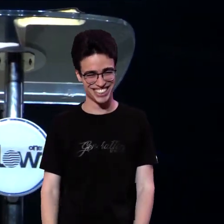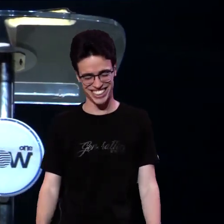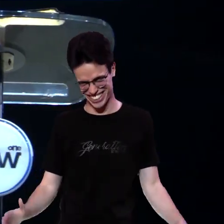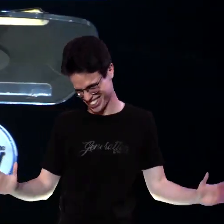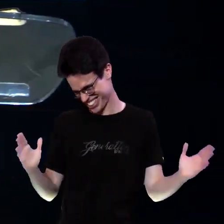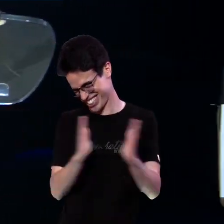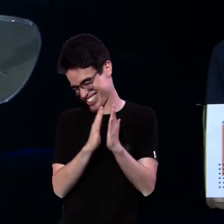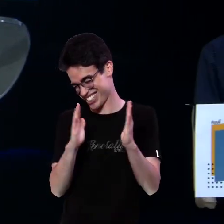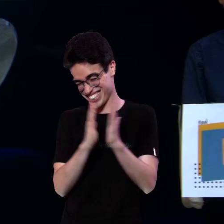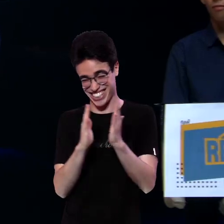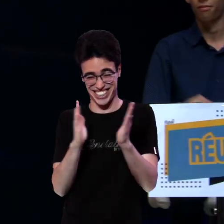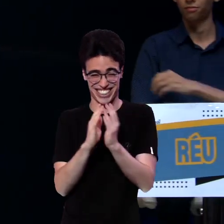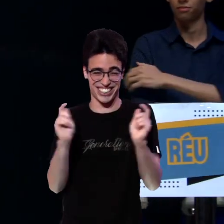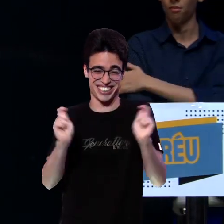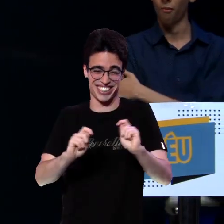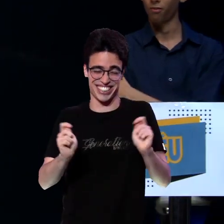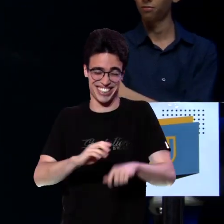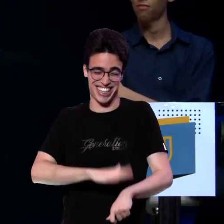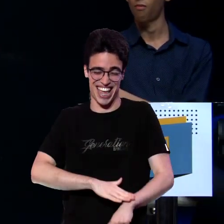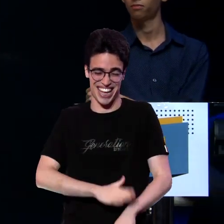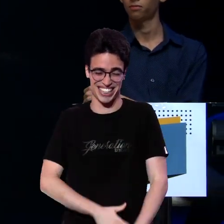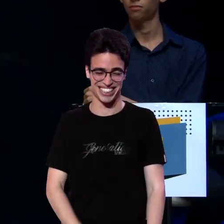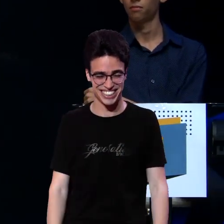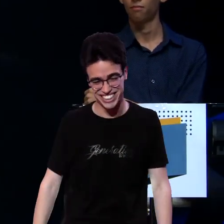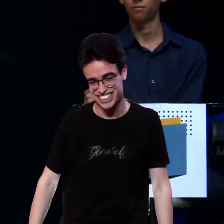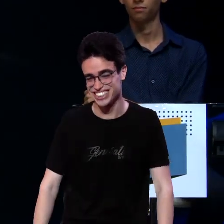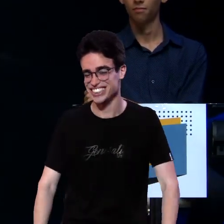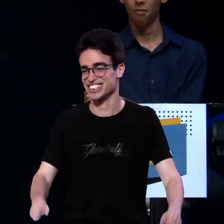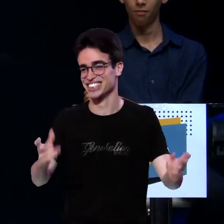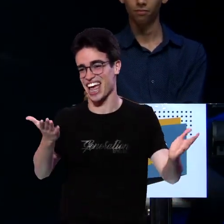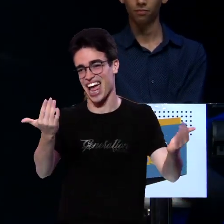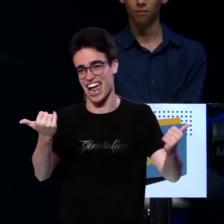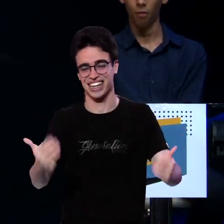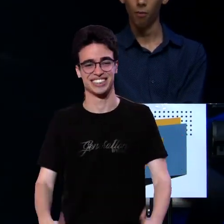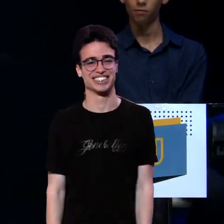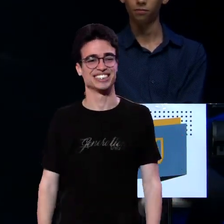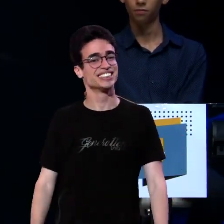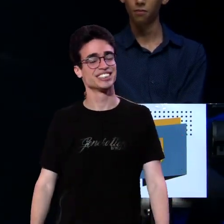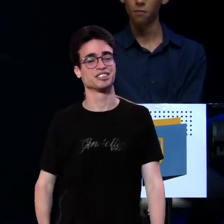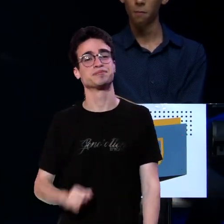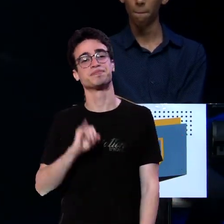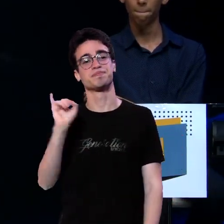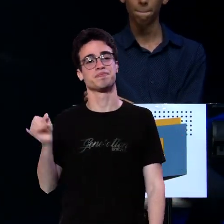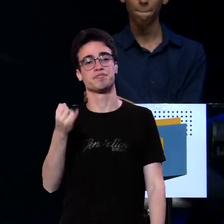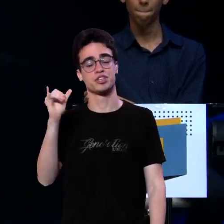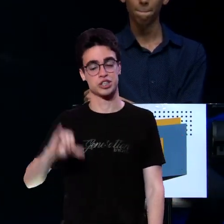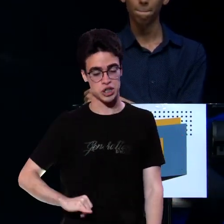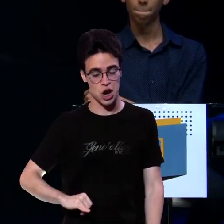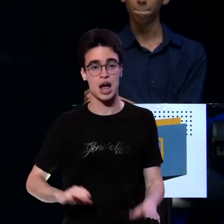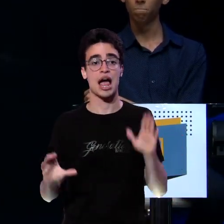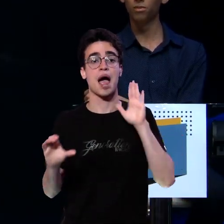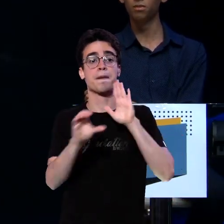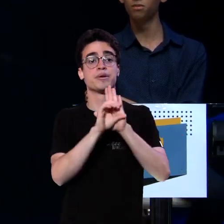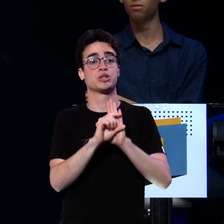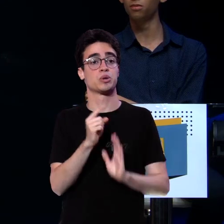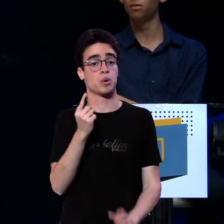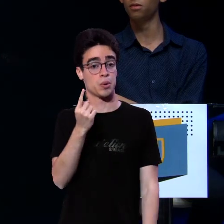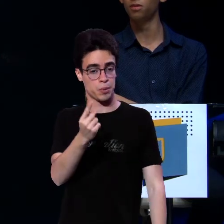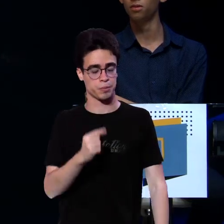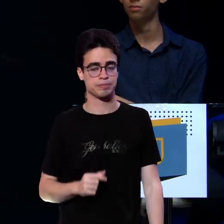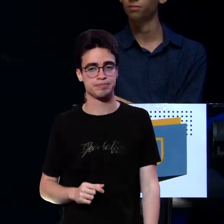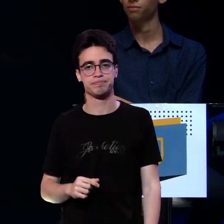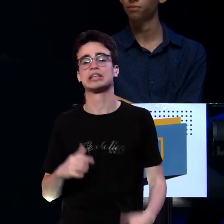Oremos para eu conseguir fazer dar tempo. Vamos lá. Jó capítulo 1, presta atenção.